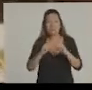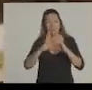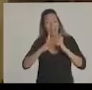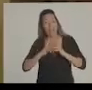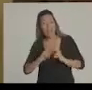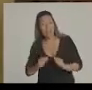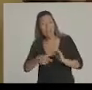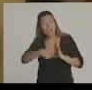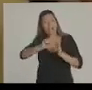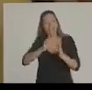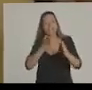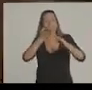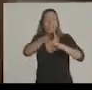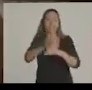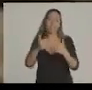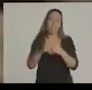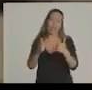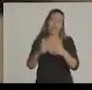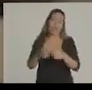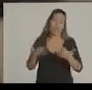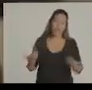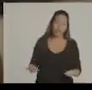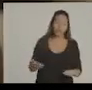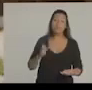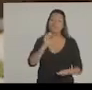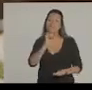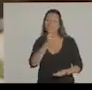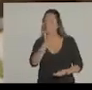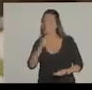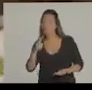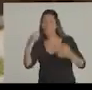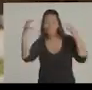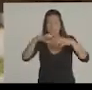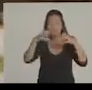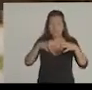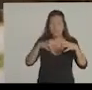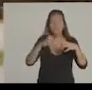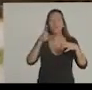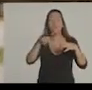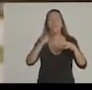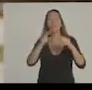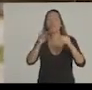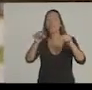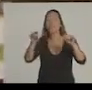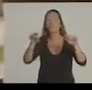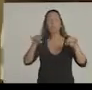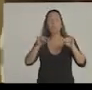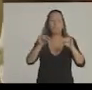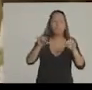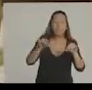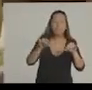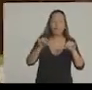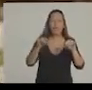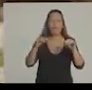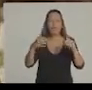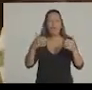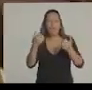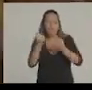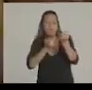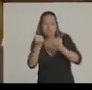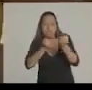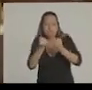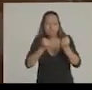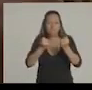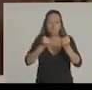pano pra poder limpar os pés, pra poder pegar o ônibus. E quando não chove, é essa poeirada. Quando os carros